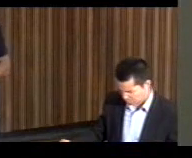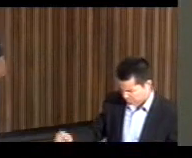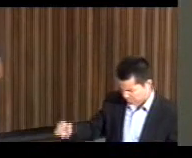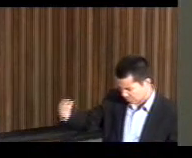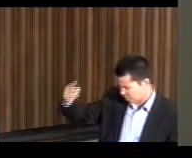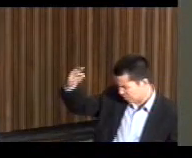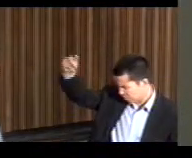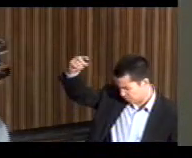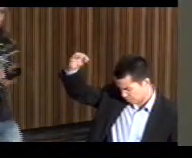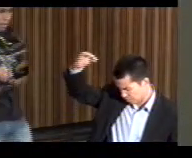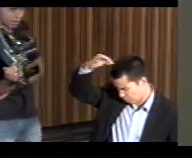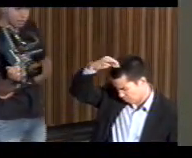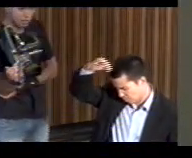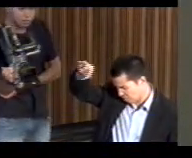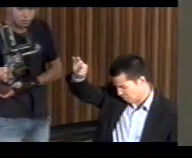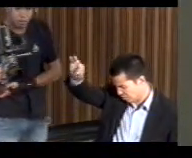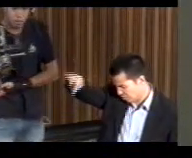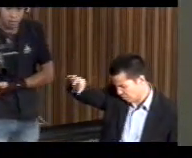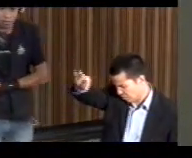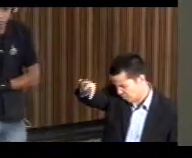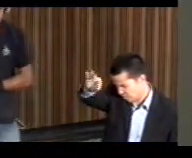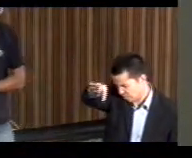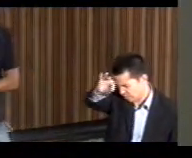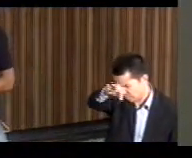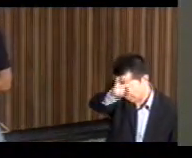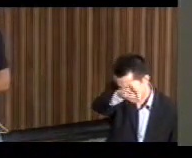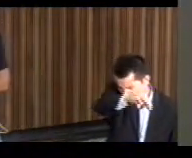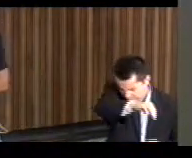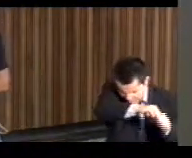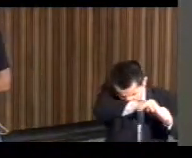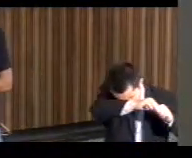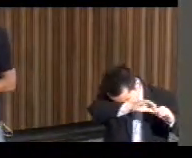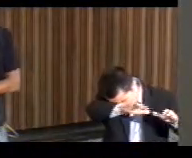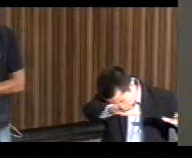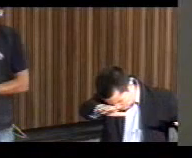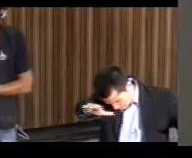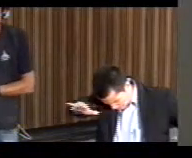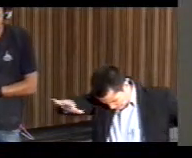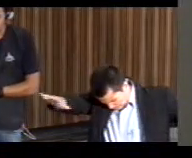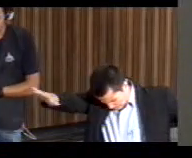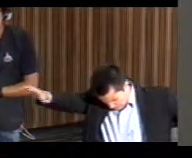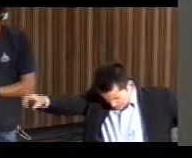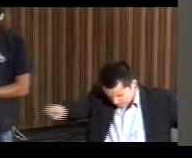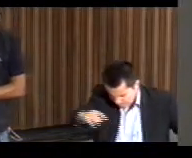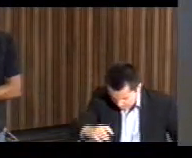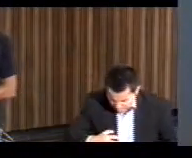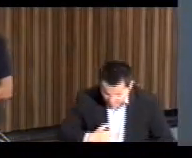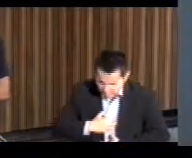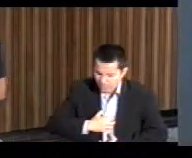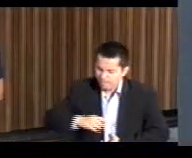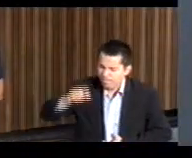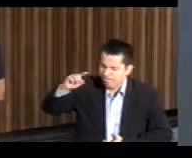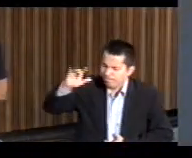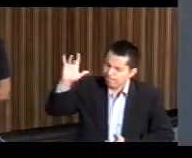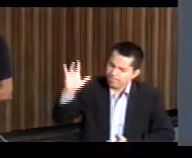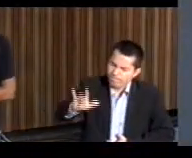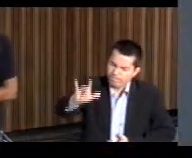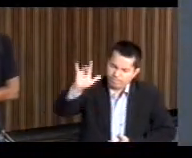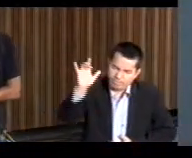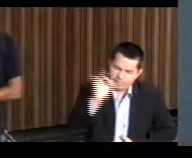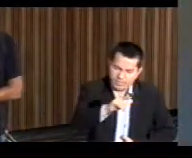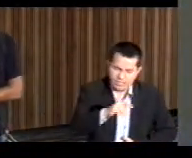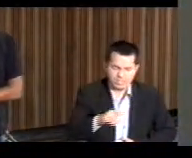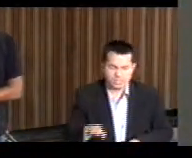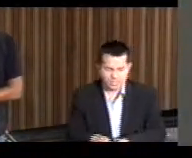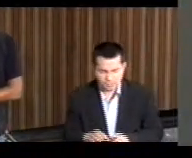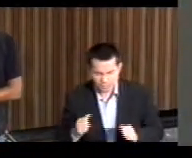esses teus filhos, que eles sejam visitados pelo Senhor. Abre os olhos